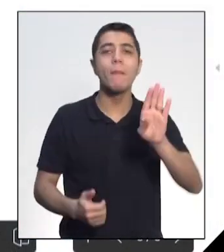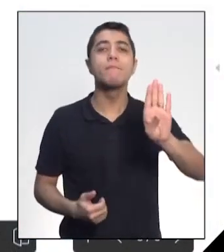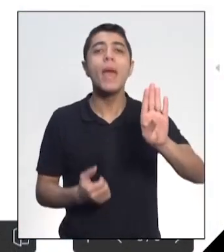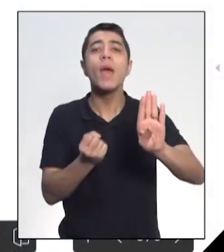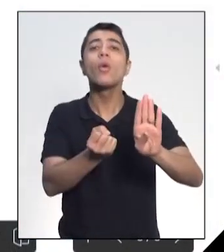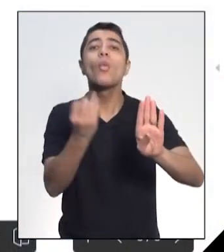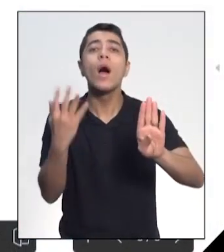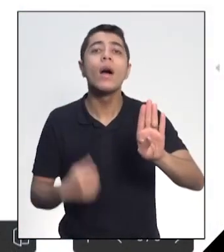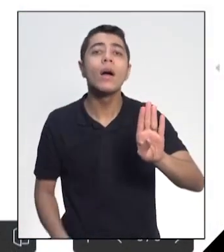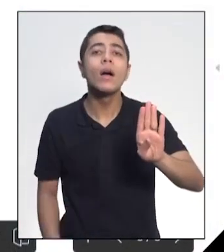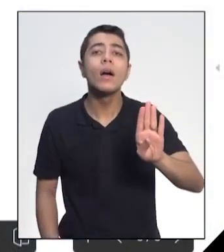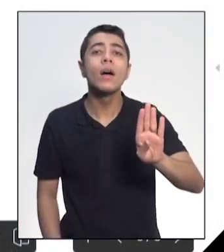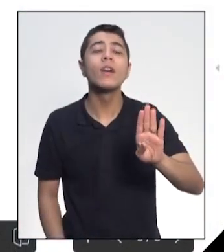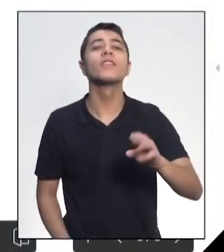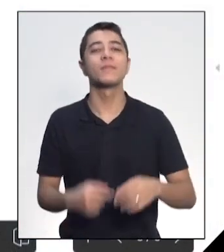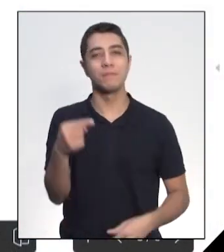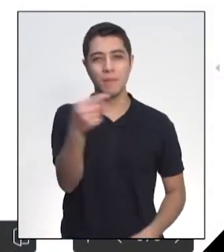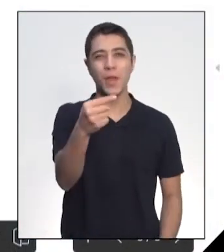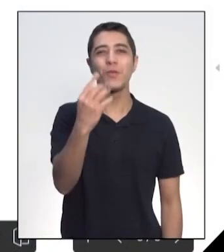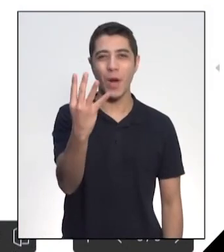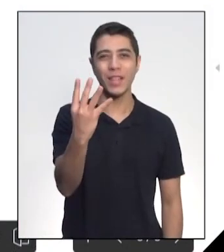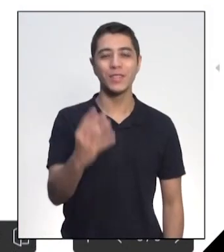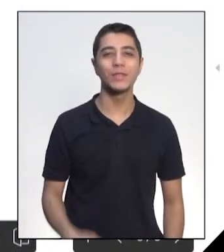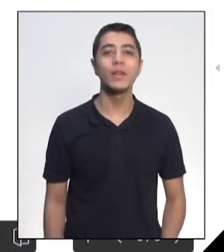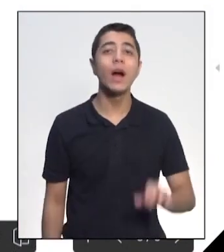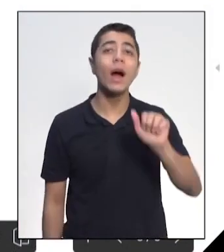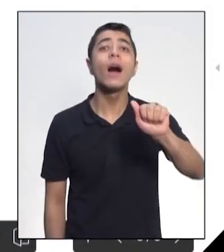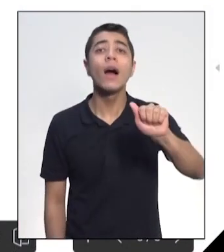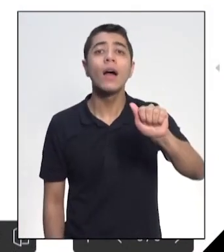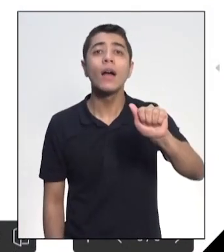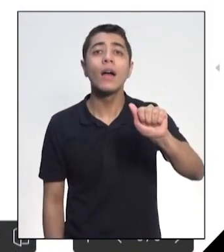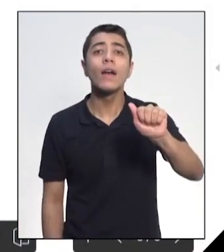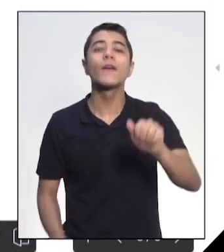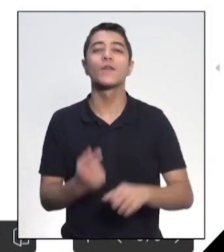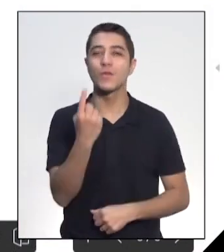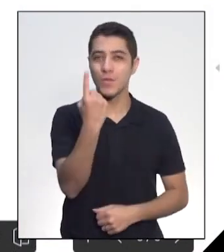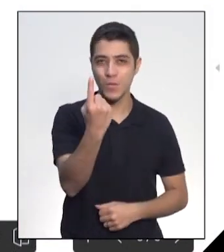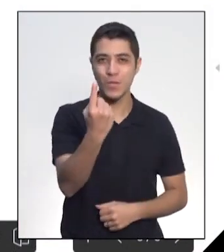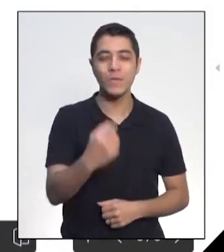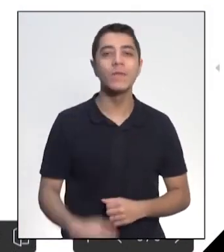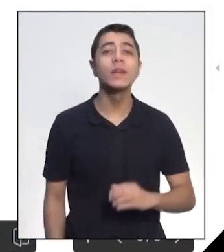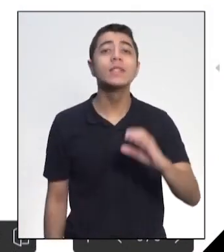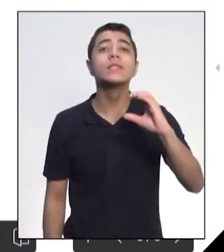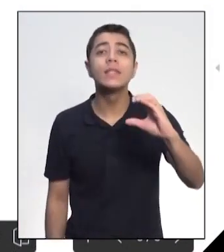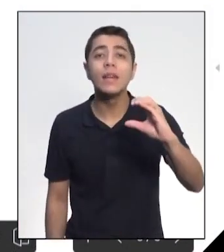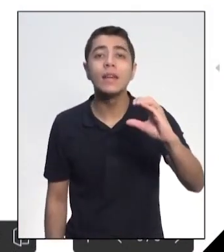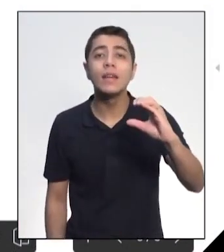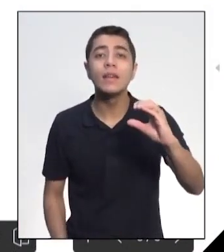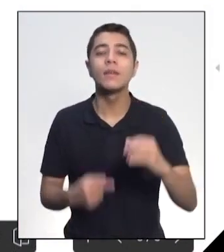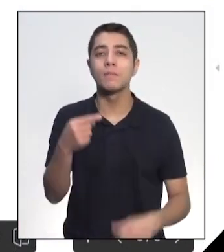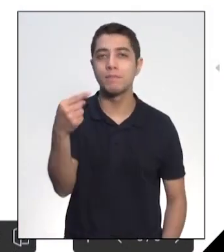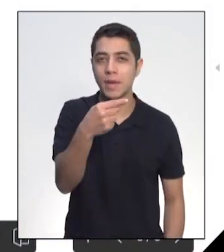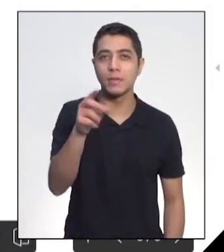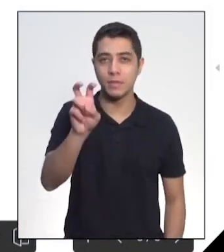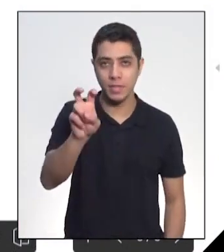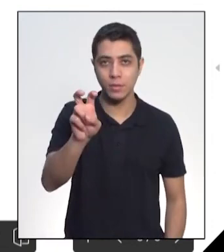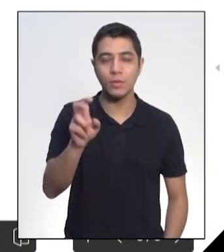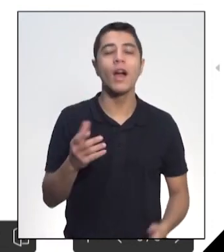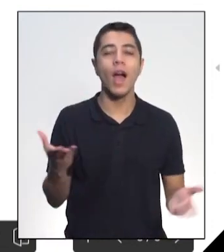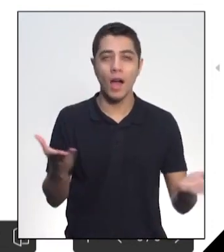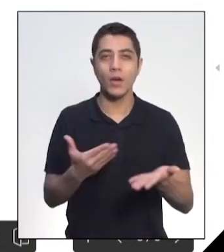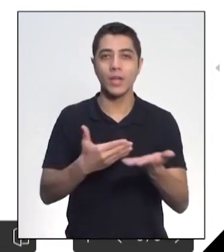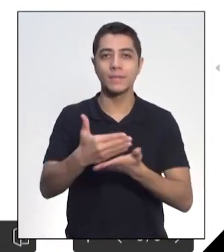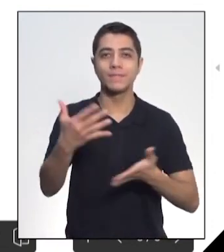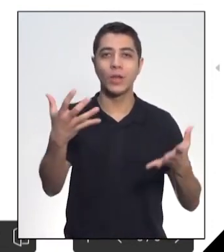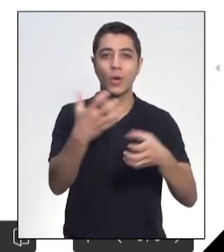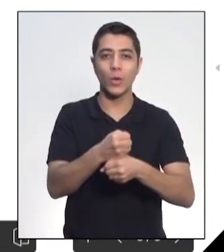Quem é o meu A? 1. Quem é o meu C? Menos 5. Agora, vamos fazer as contas. Olha, menos 4